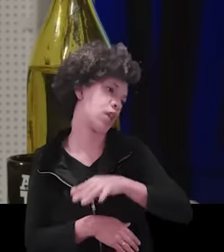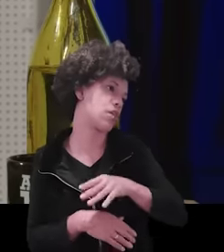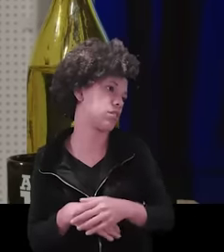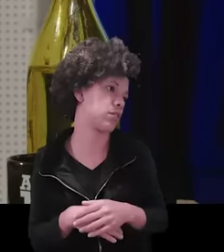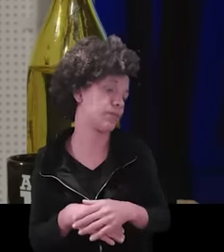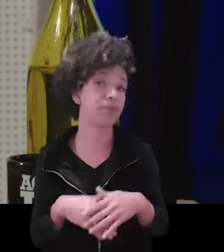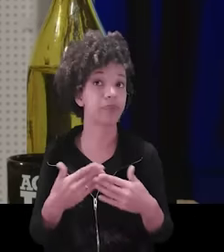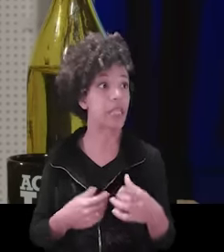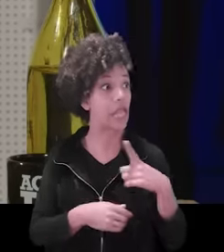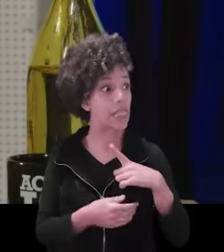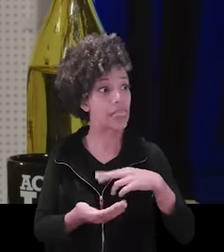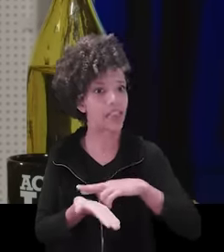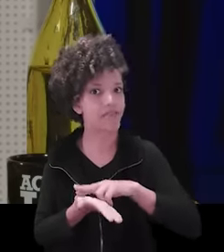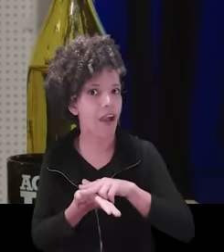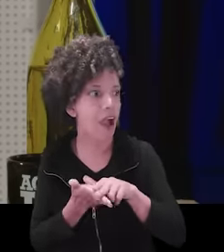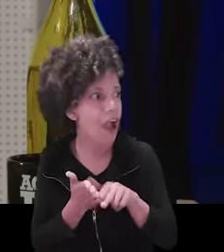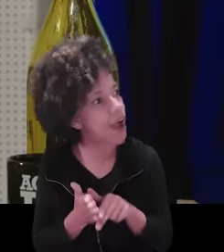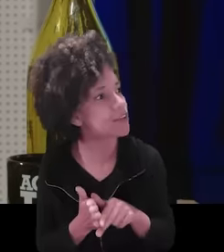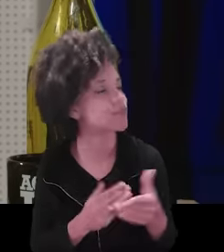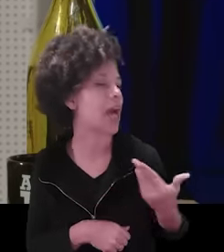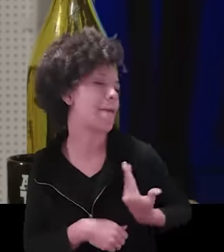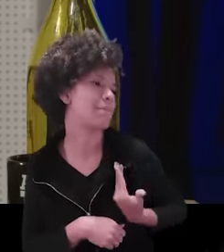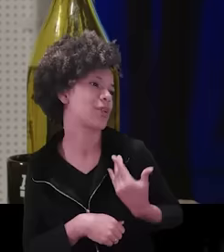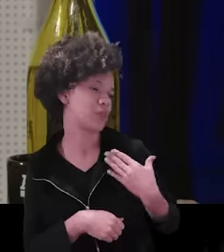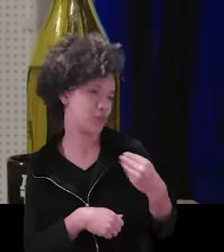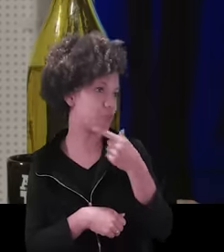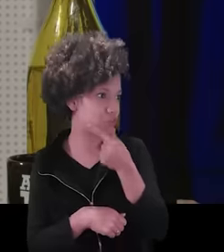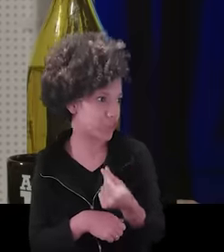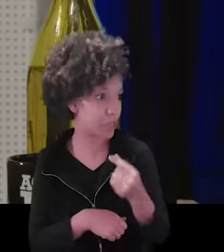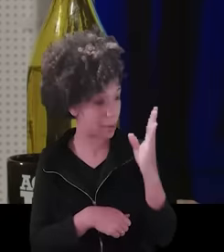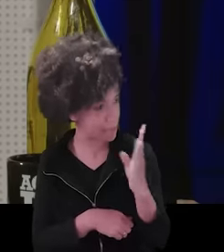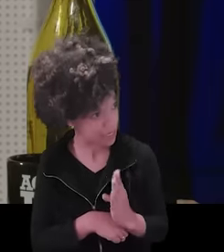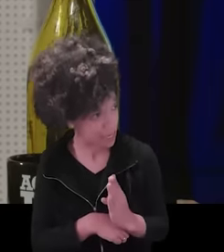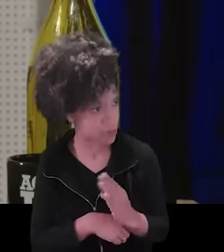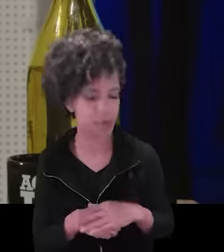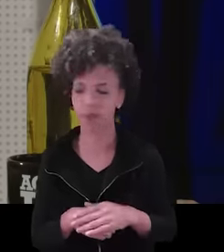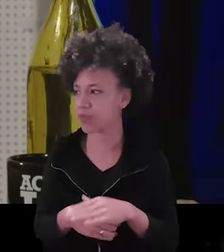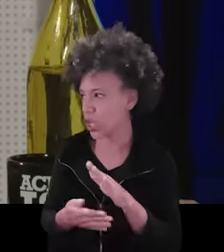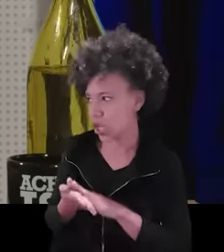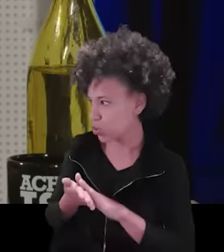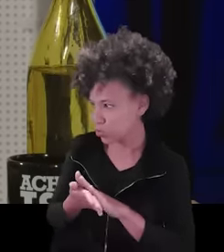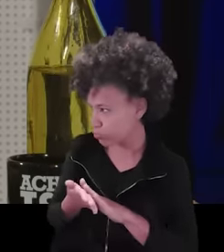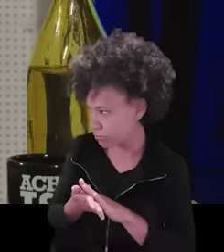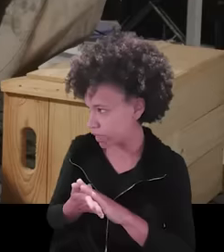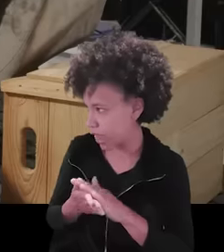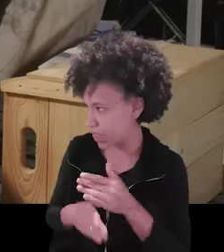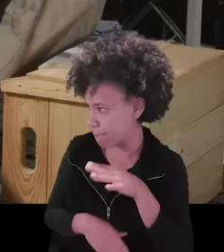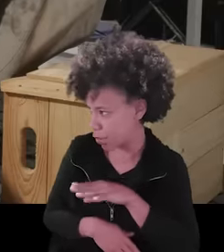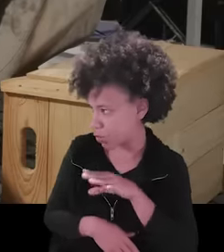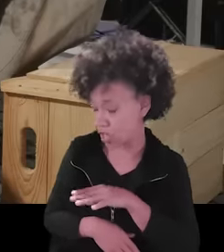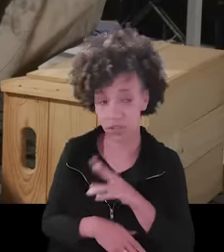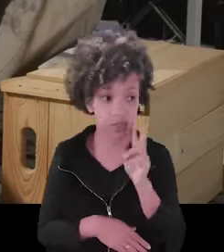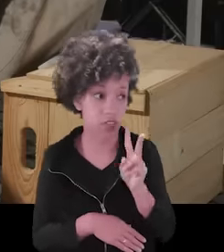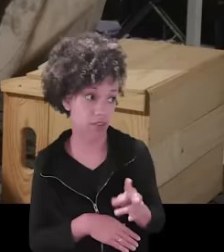perdem português né e assim tem muito amiguinho do meu filho que só assim que é Brasileirão e quase